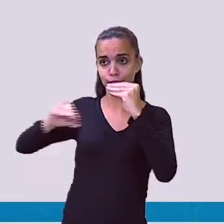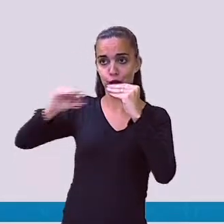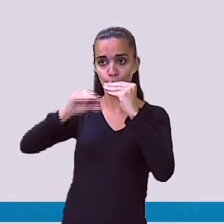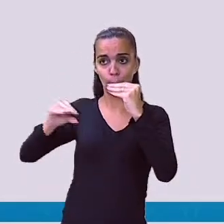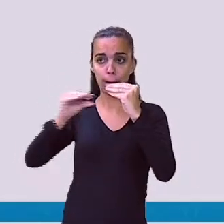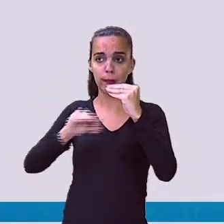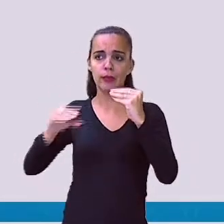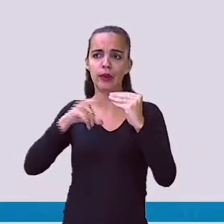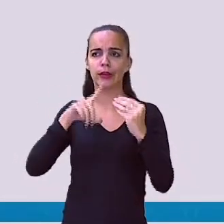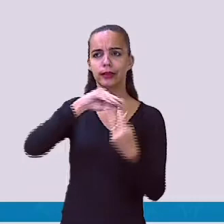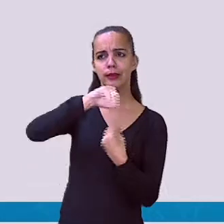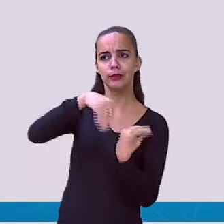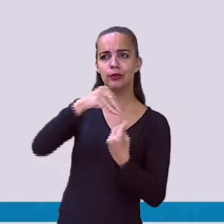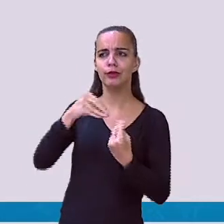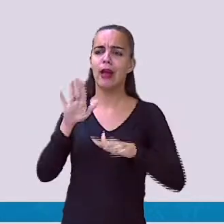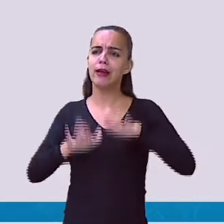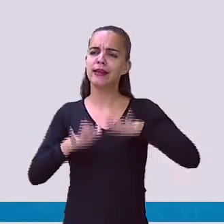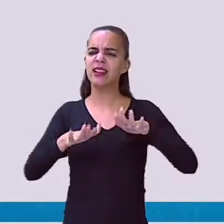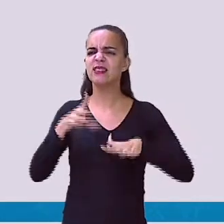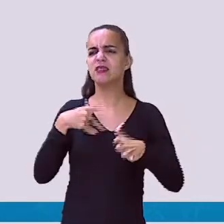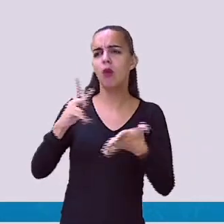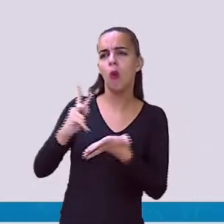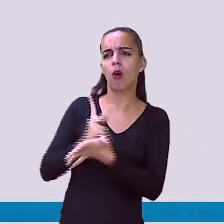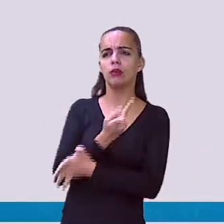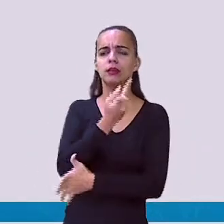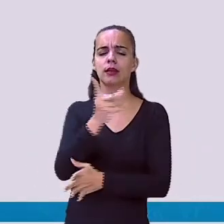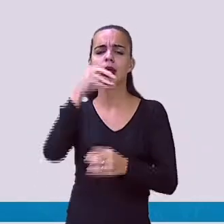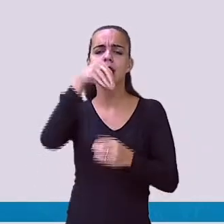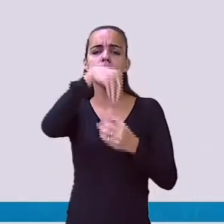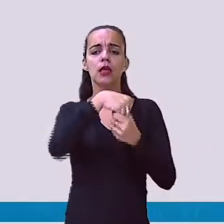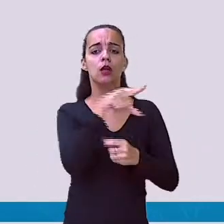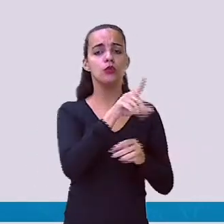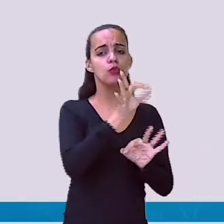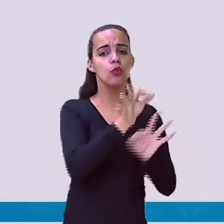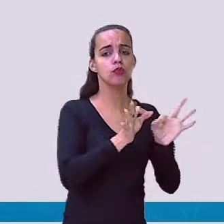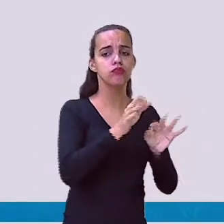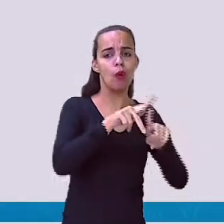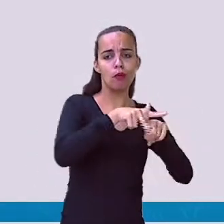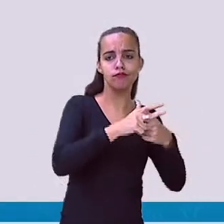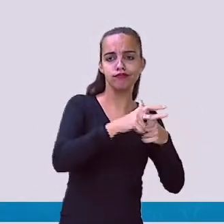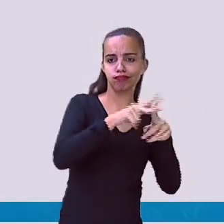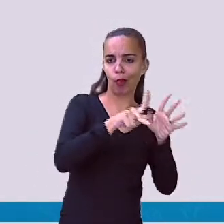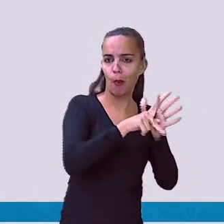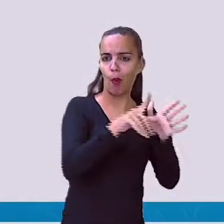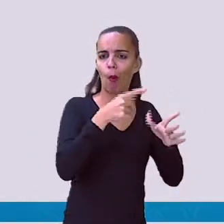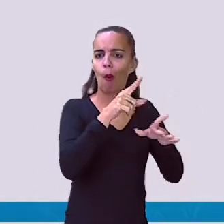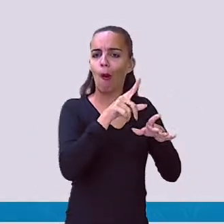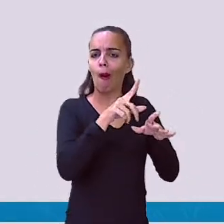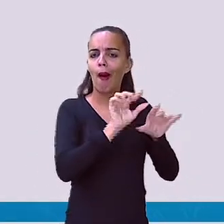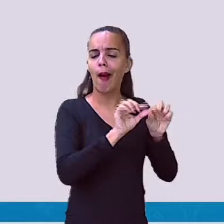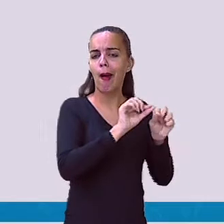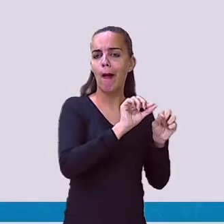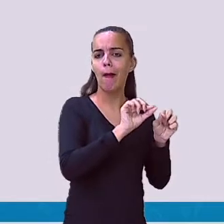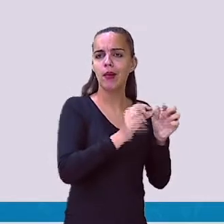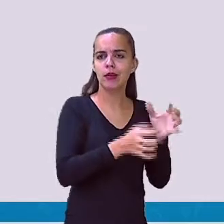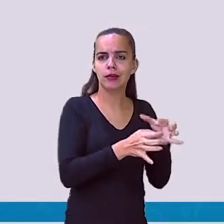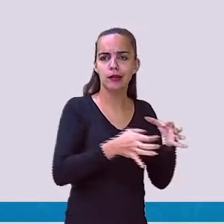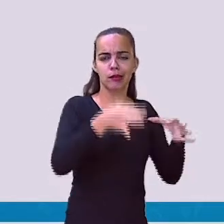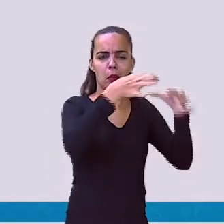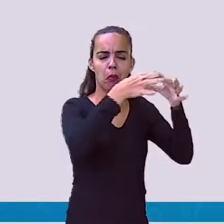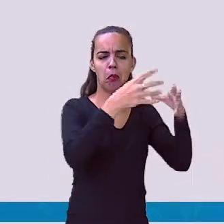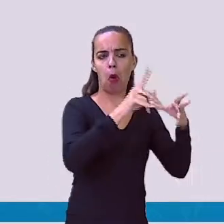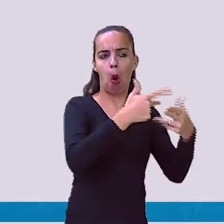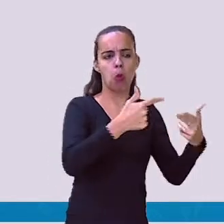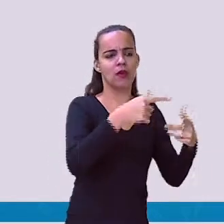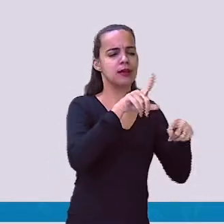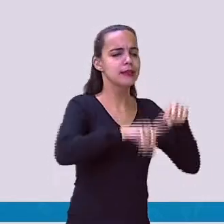misturas normalmente é realizada por processos mecânicos, né? Eu